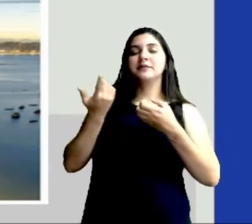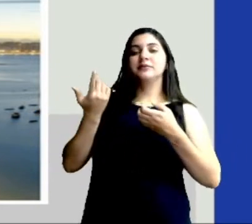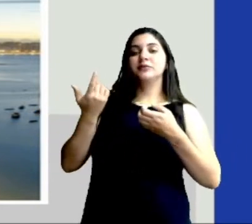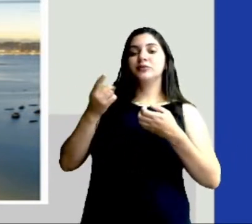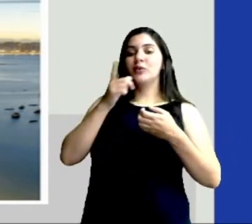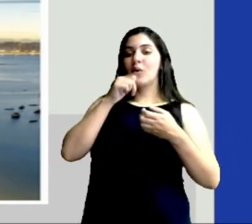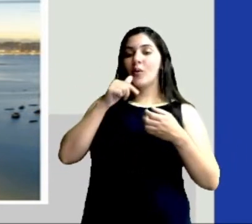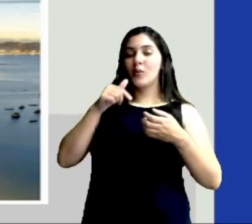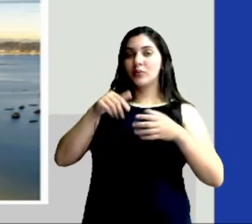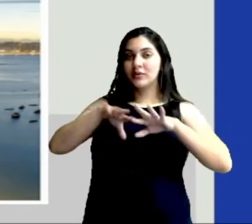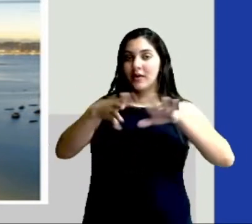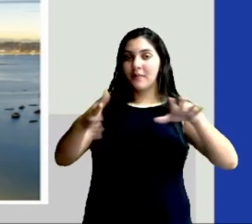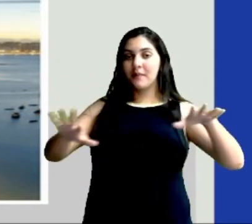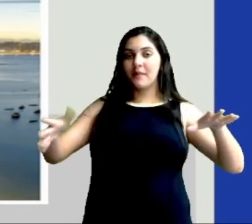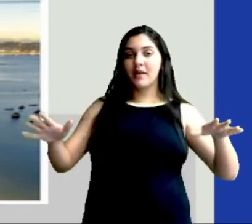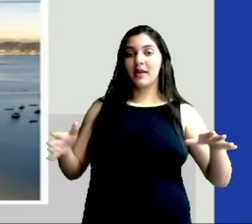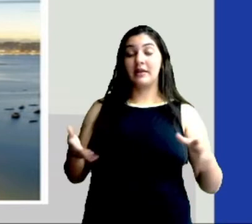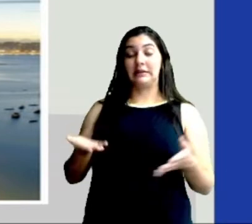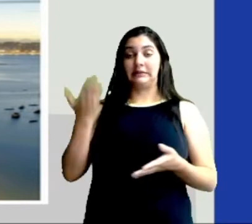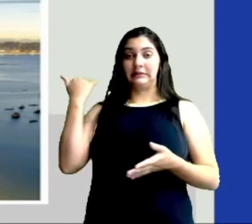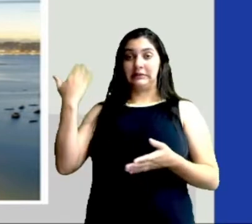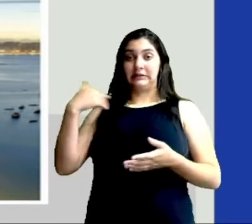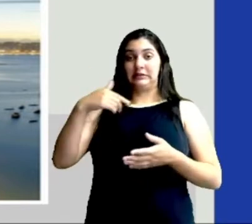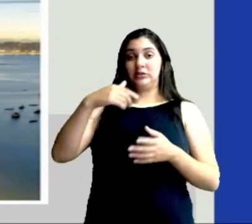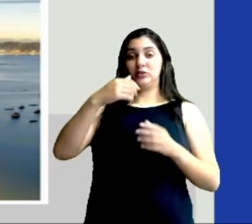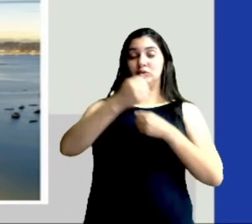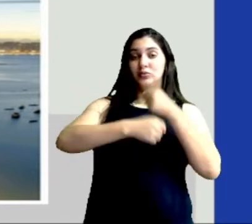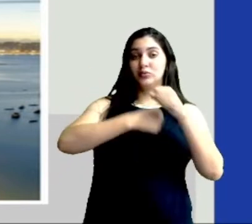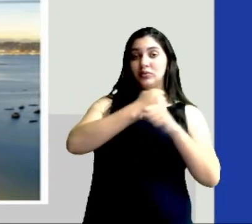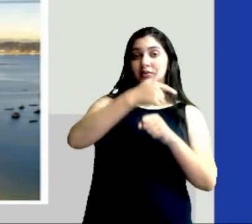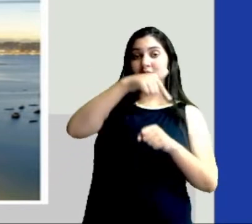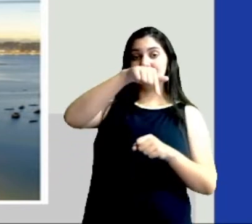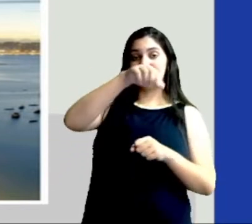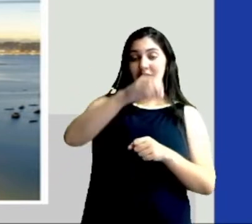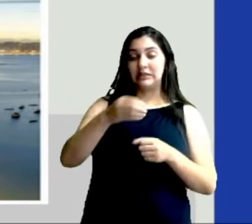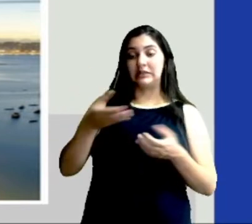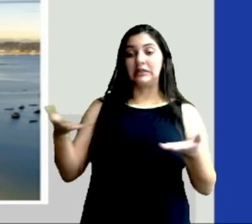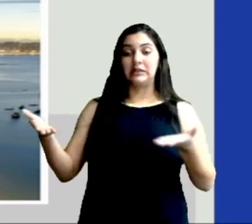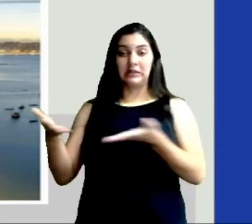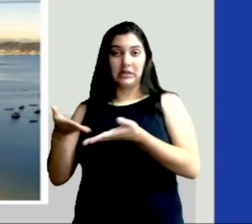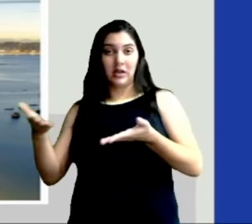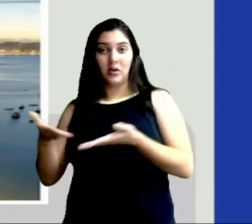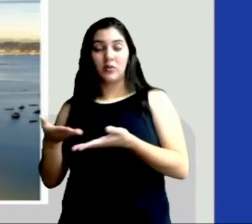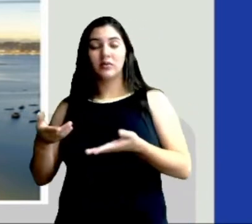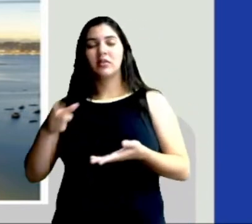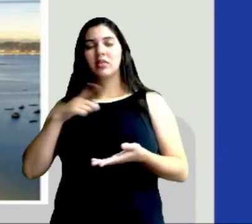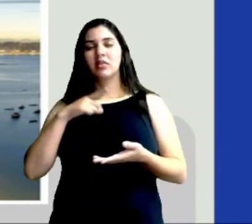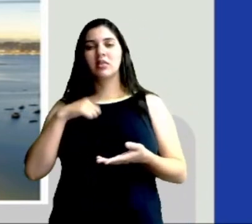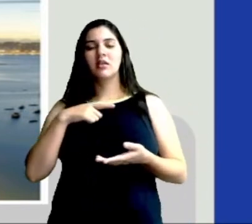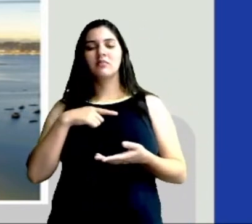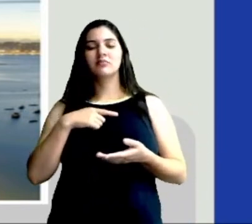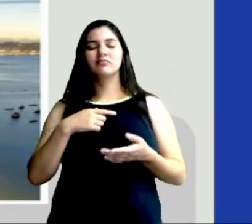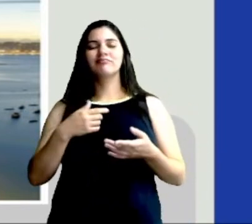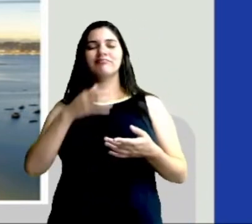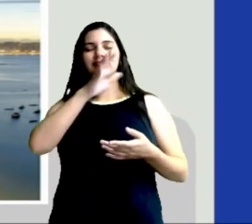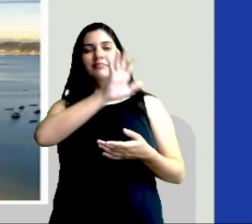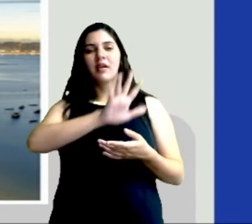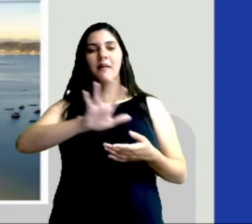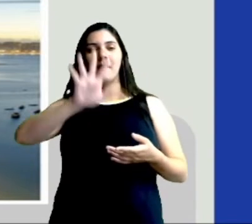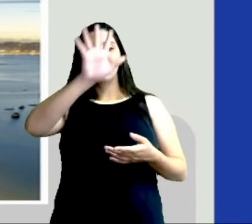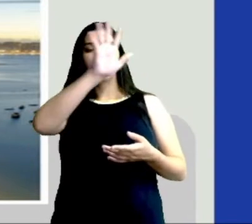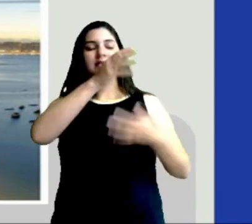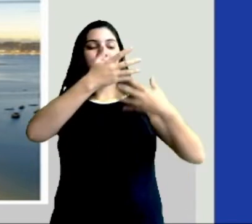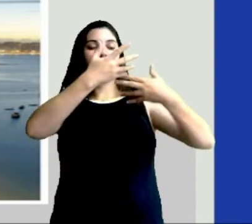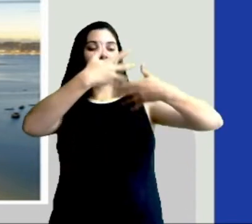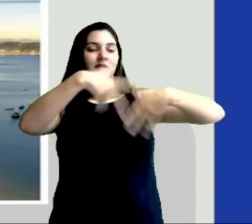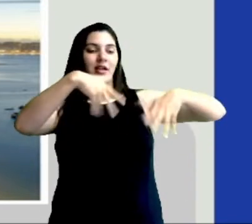70 e atualmente. E aí a gente vai perceber, gente, que nós tínhamos aí uma paisagem muito ligada à questão